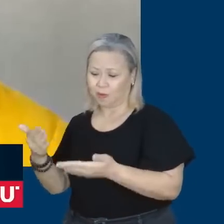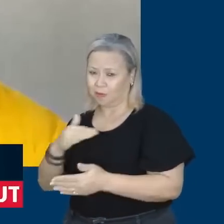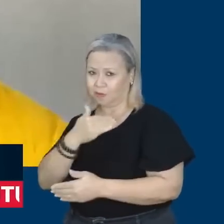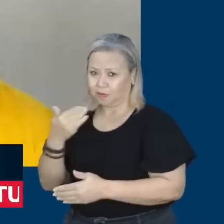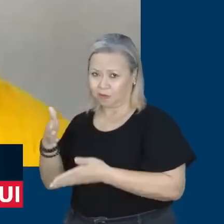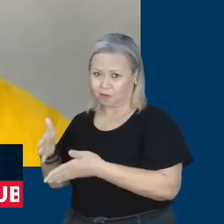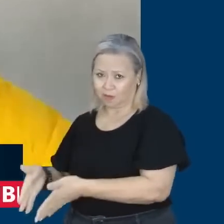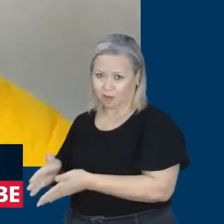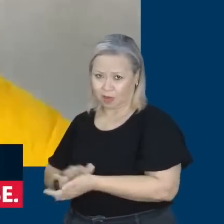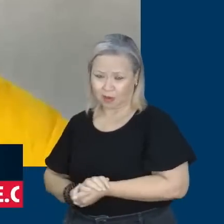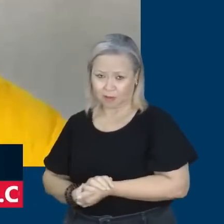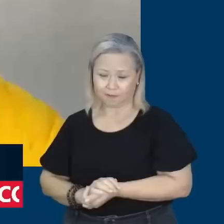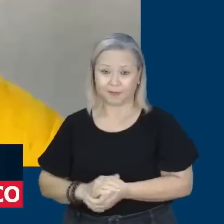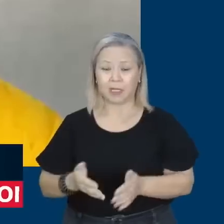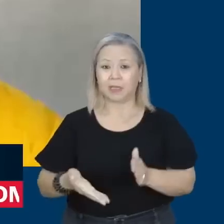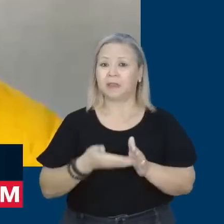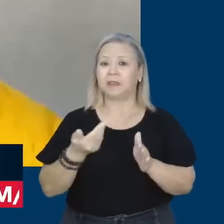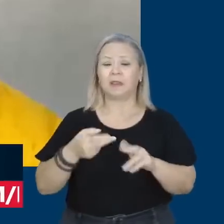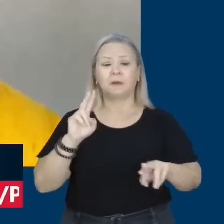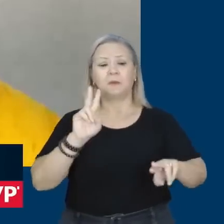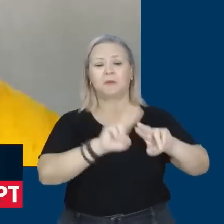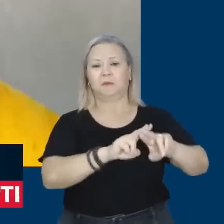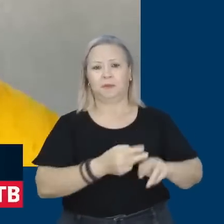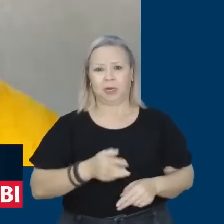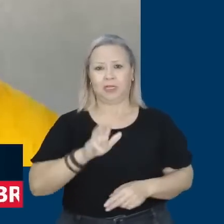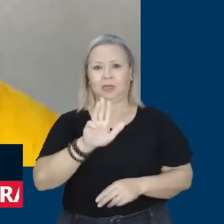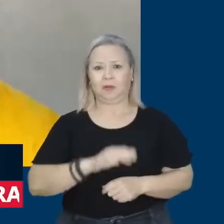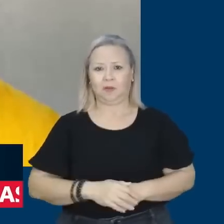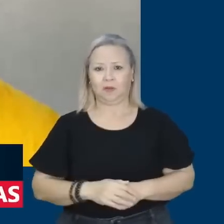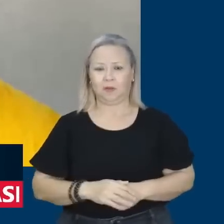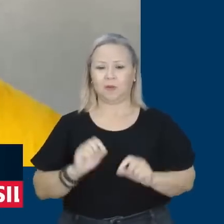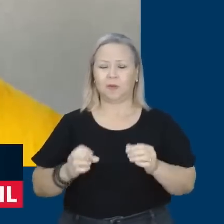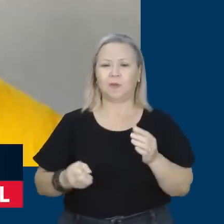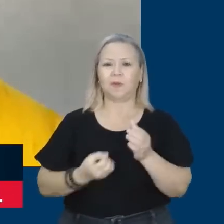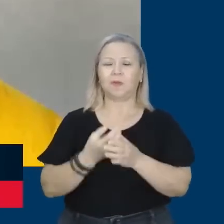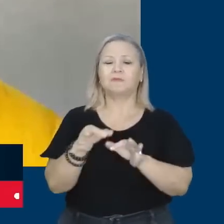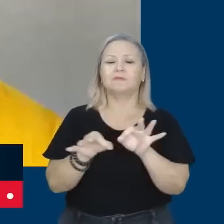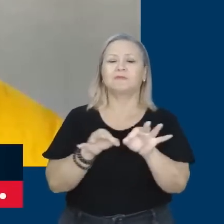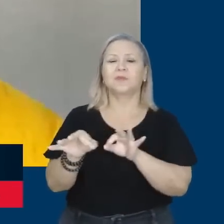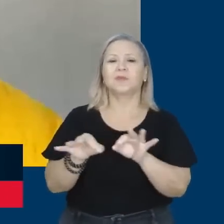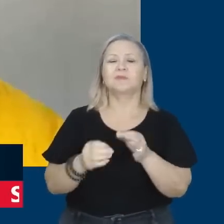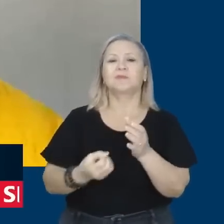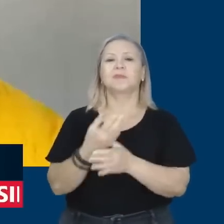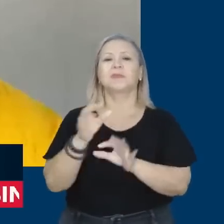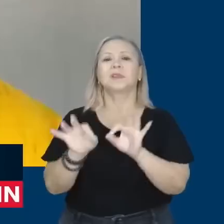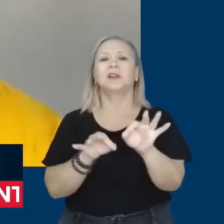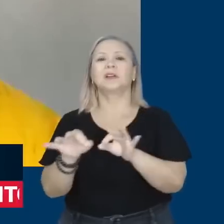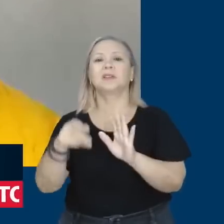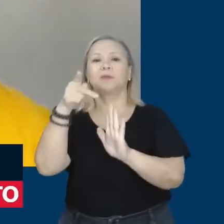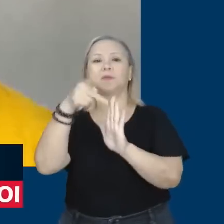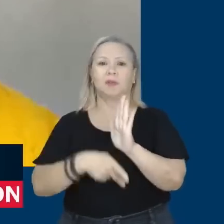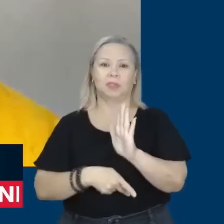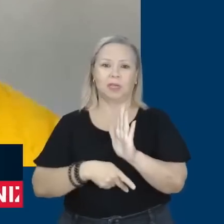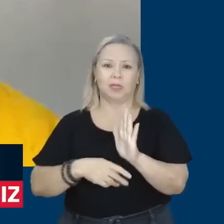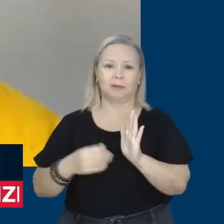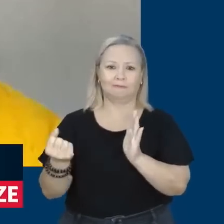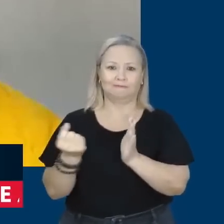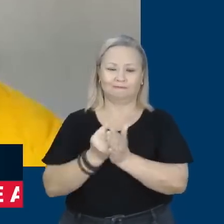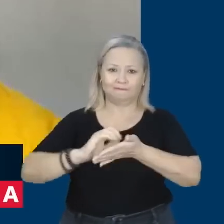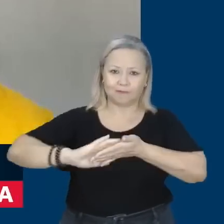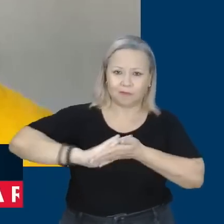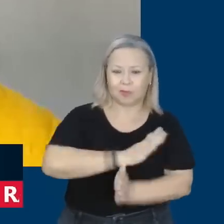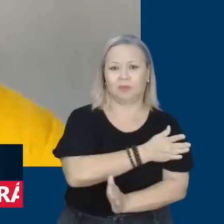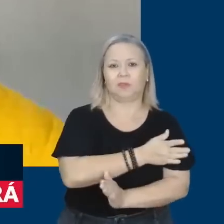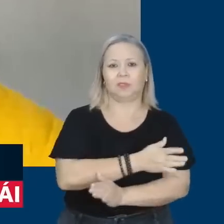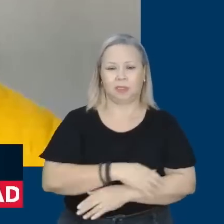Tiraram o presidente Lula de circulação para poder colocar esse projeto genocida do Bolsonaro. E a gente agora volta,